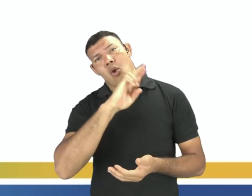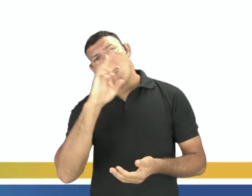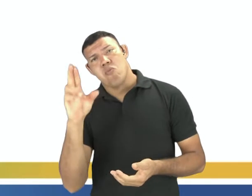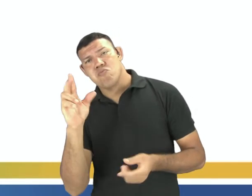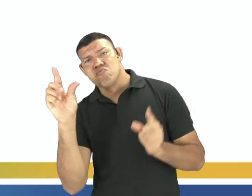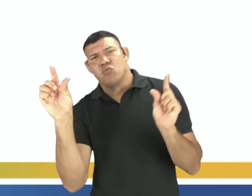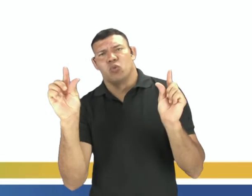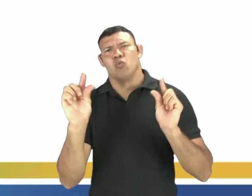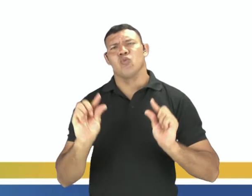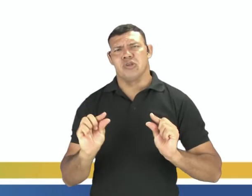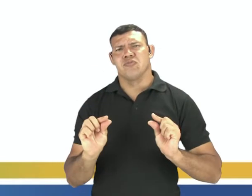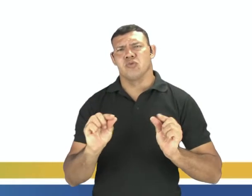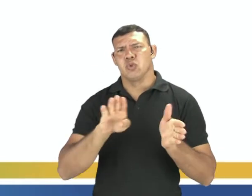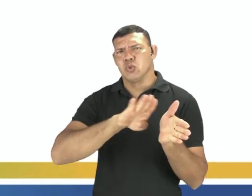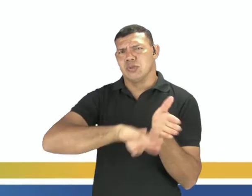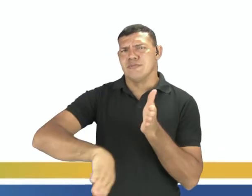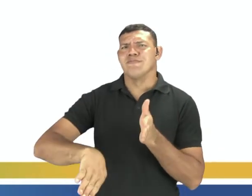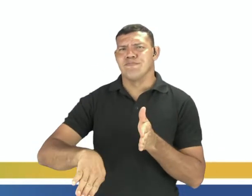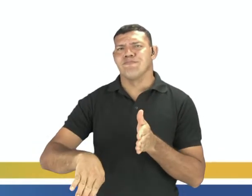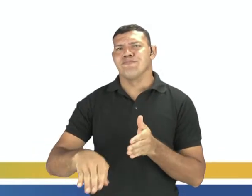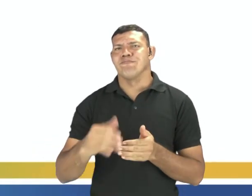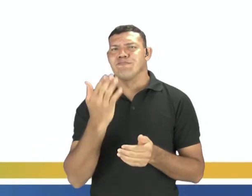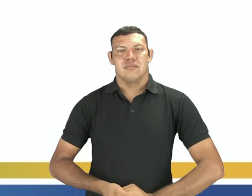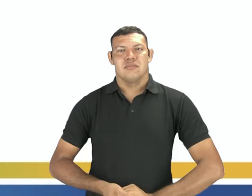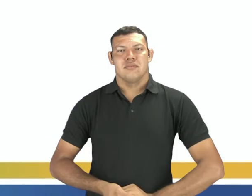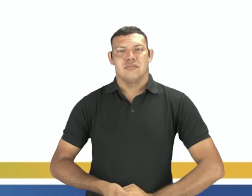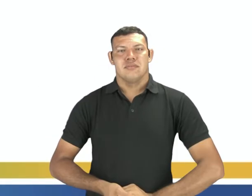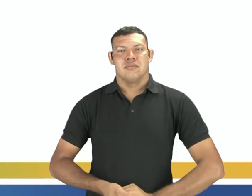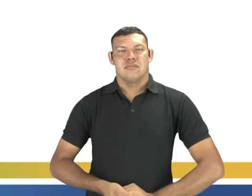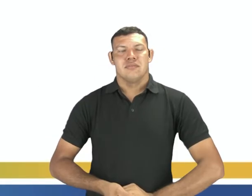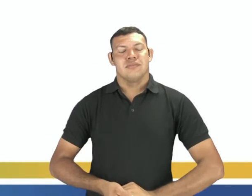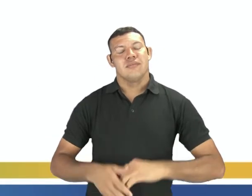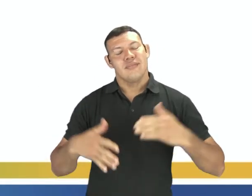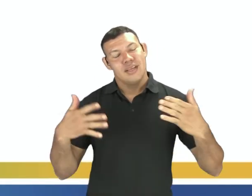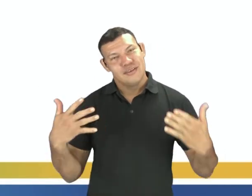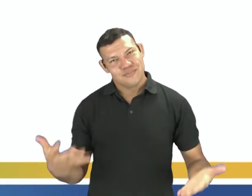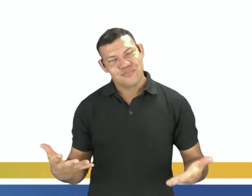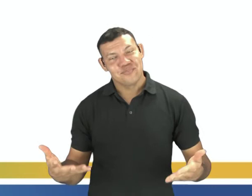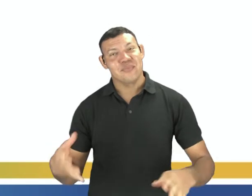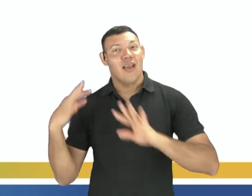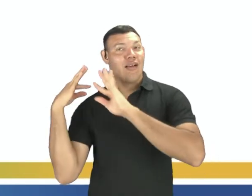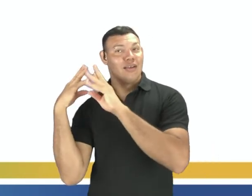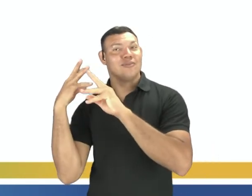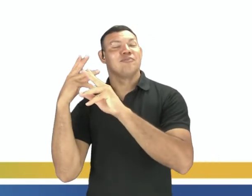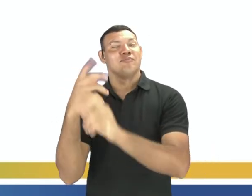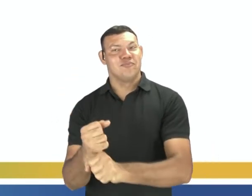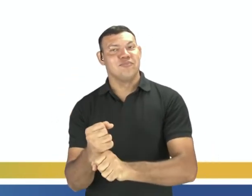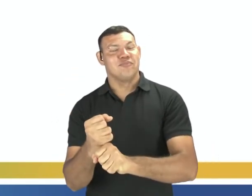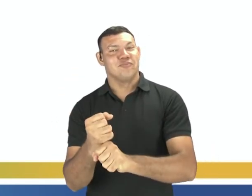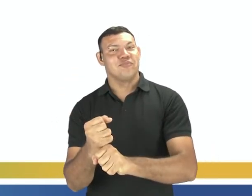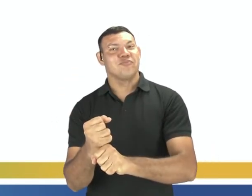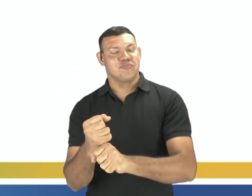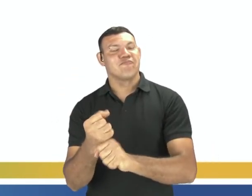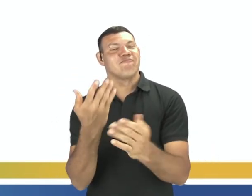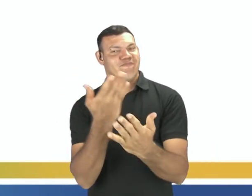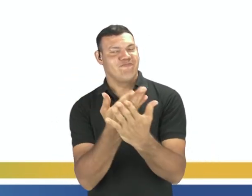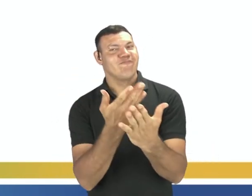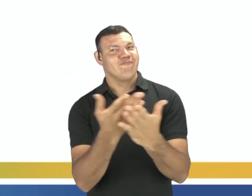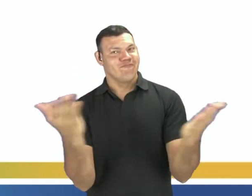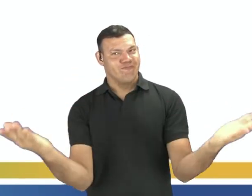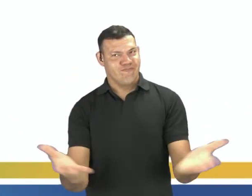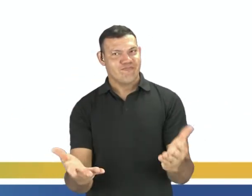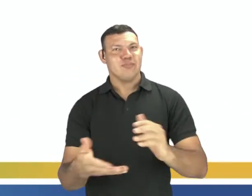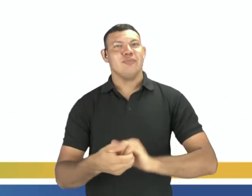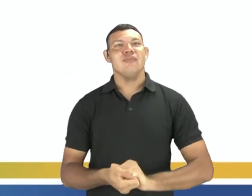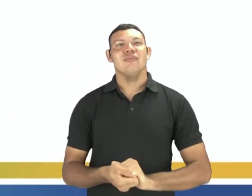diminuir retirar alguma alimentação. Então, vamos revisar o que nós estudamos